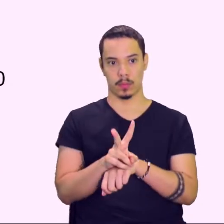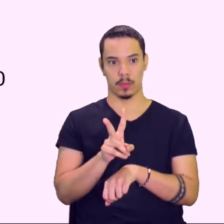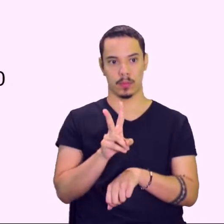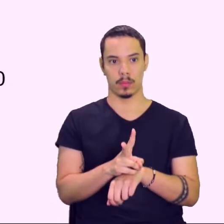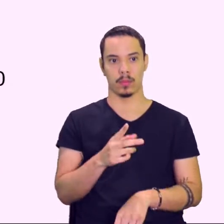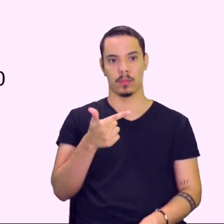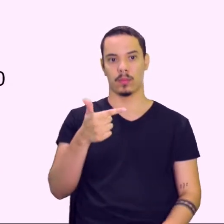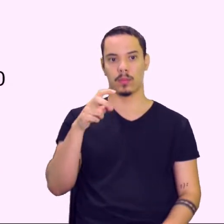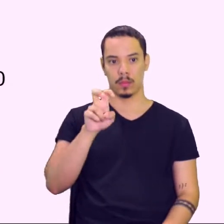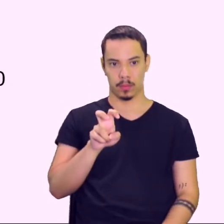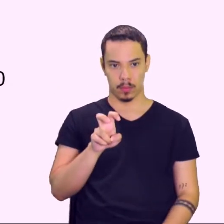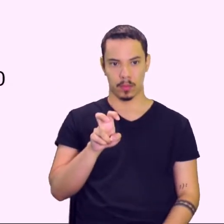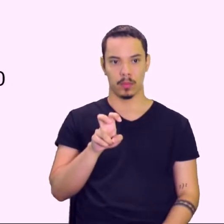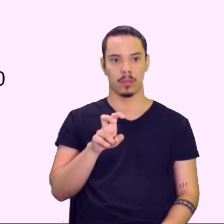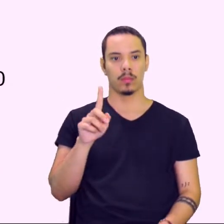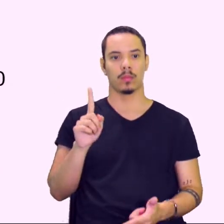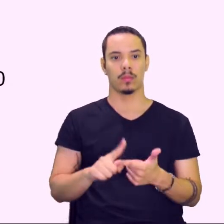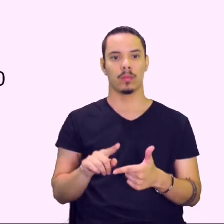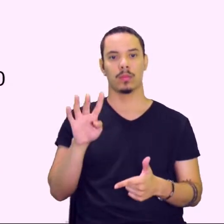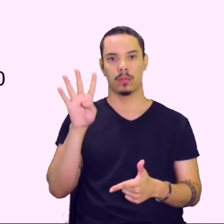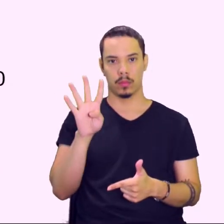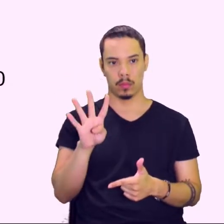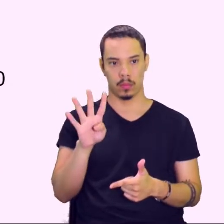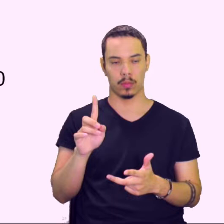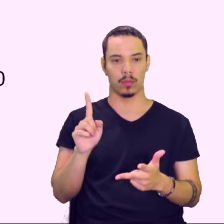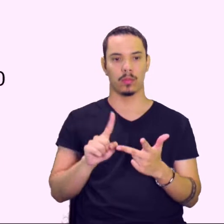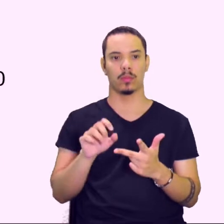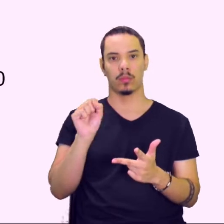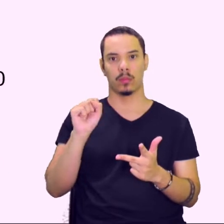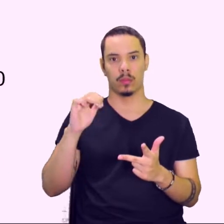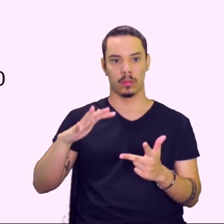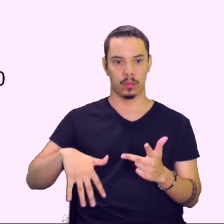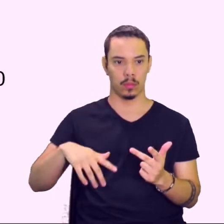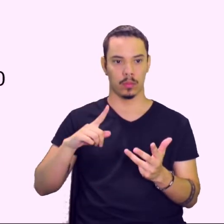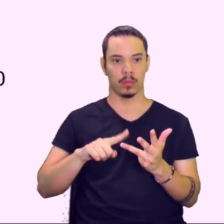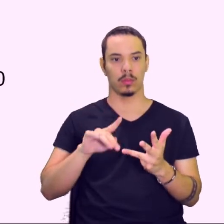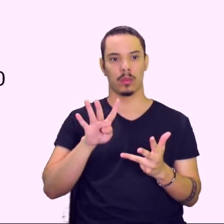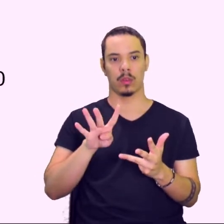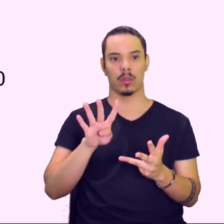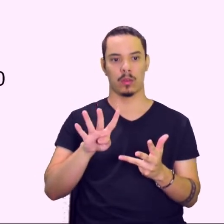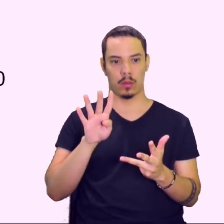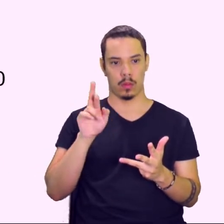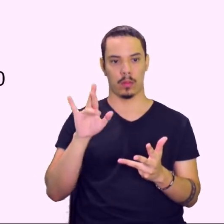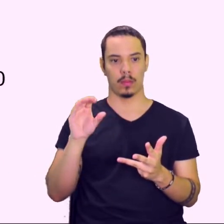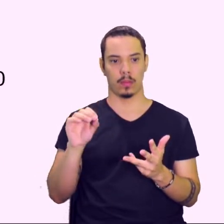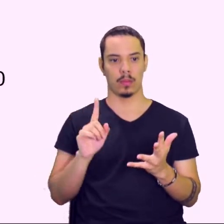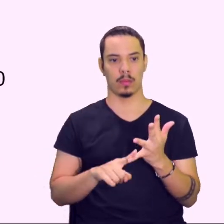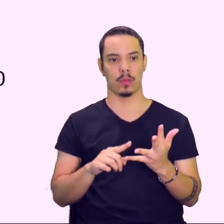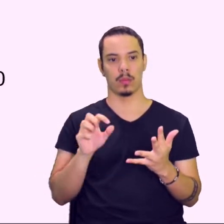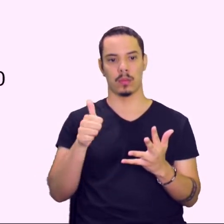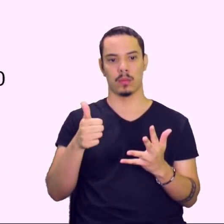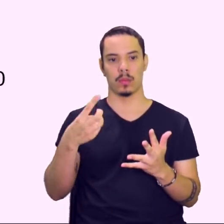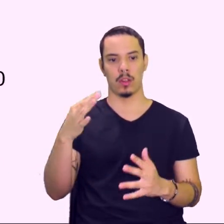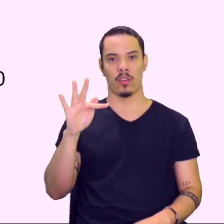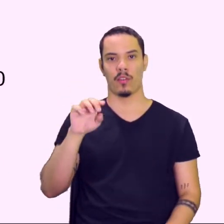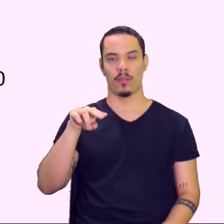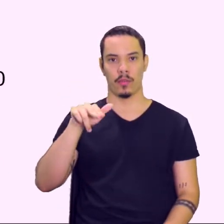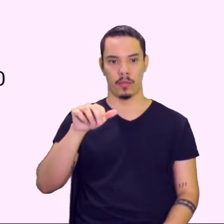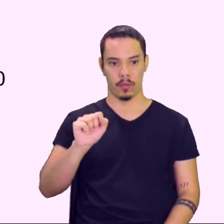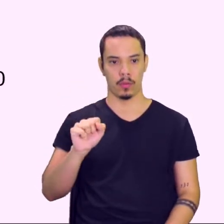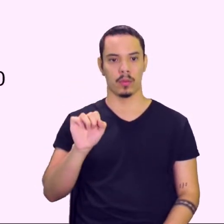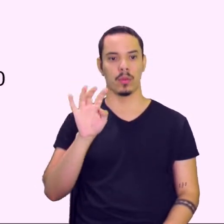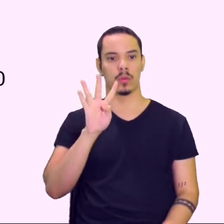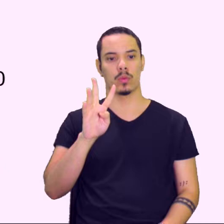resex, 4 estações ecológicas, 8 parques, 4 rebio, 13 flonas, 4 reservas particulares